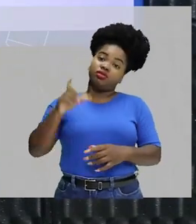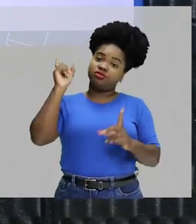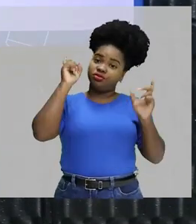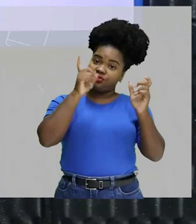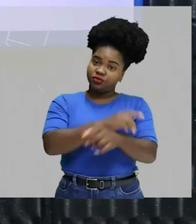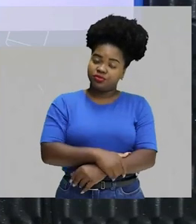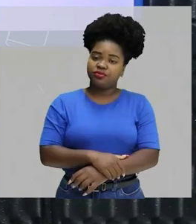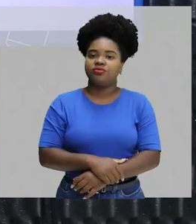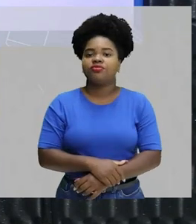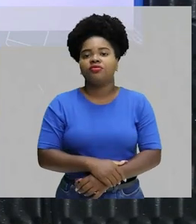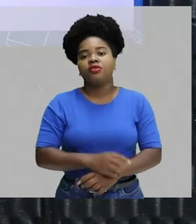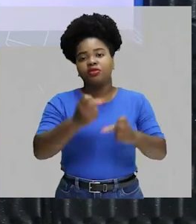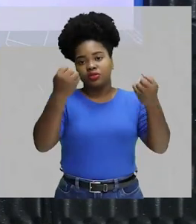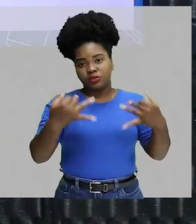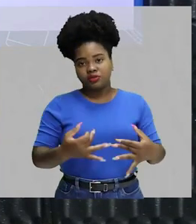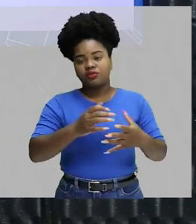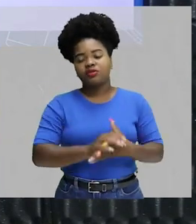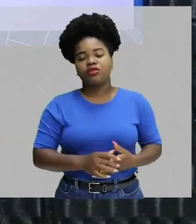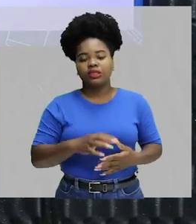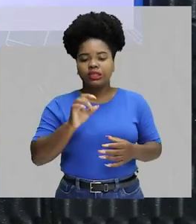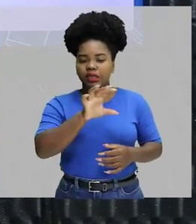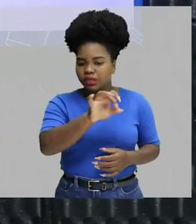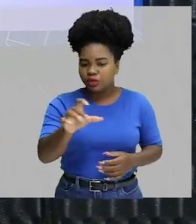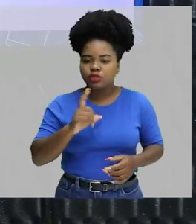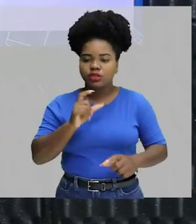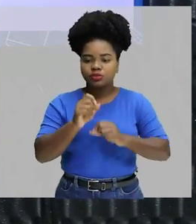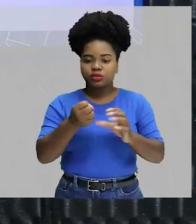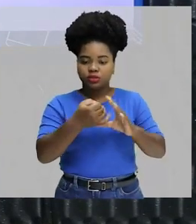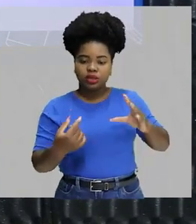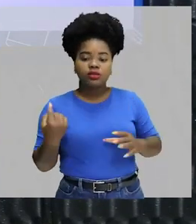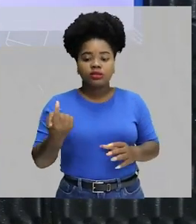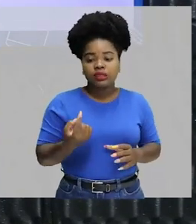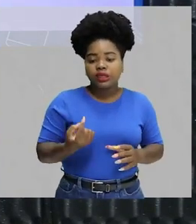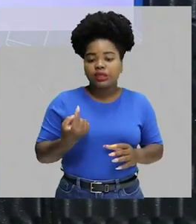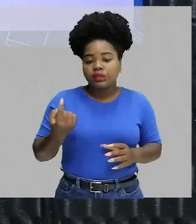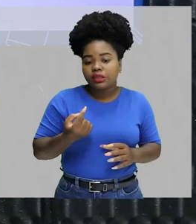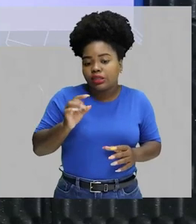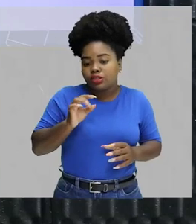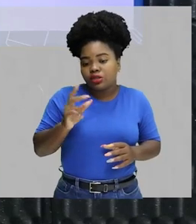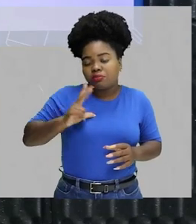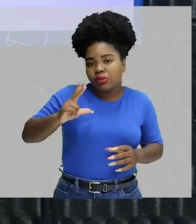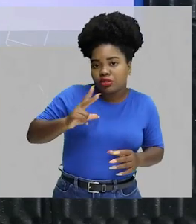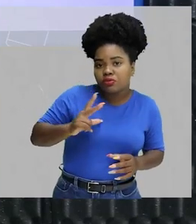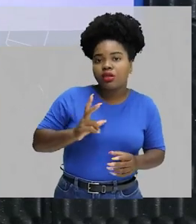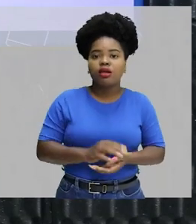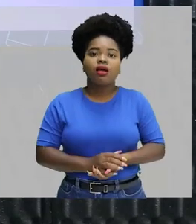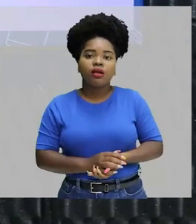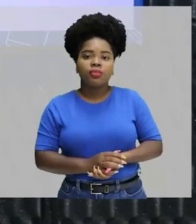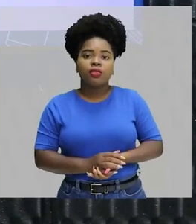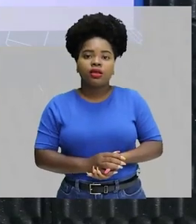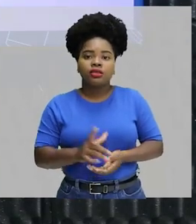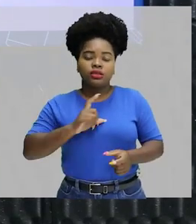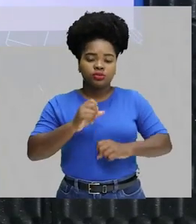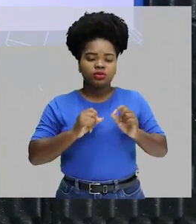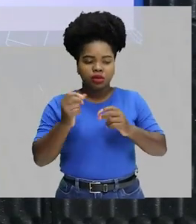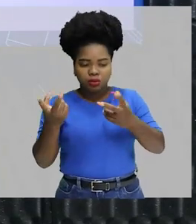únicos nós temos características individuais nós somos subjetivos nós somos eh nós temos a nossa